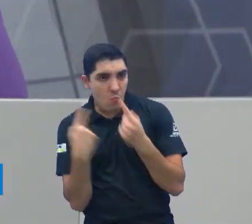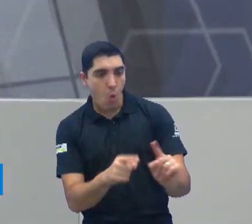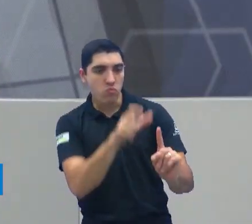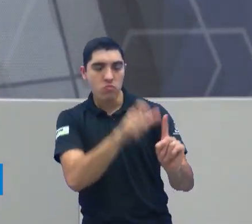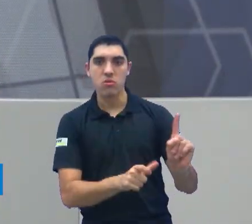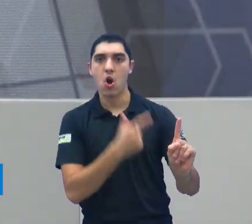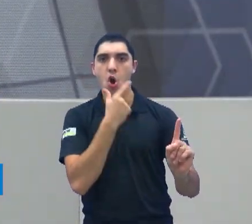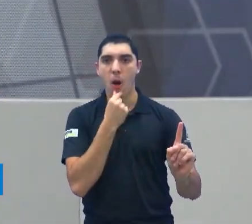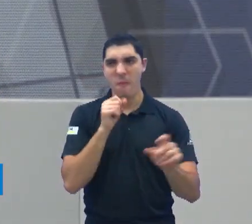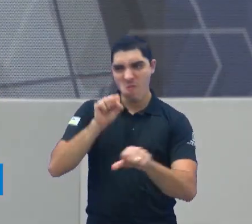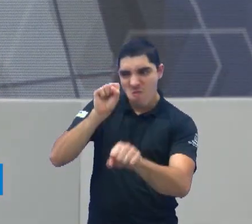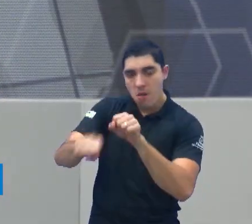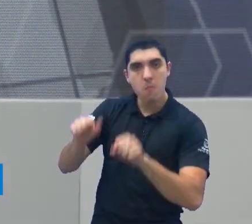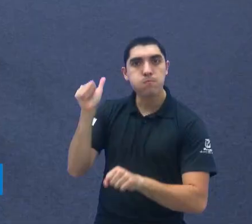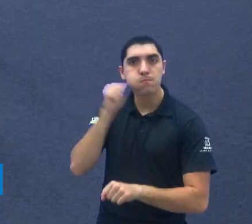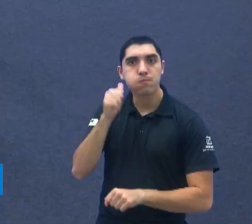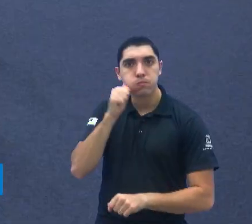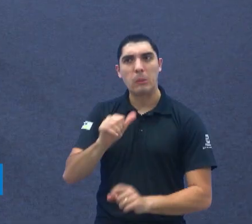Obrigada.